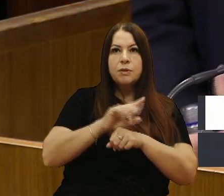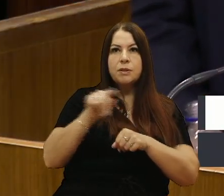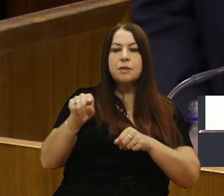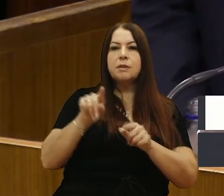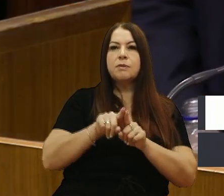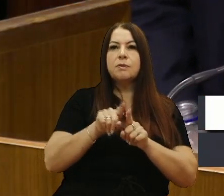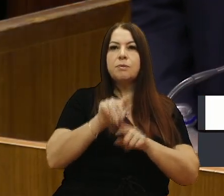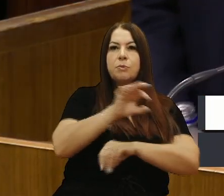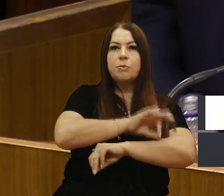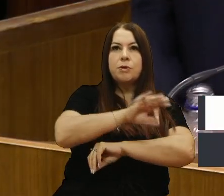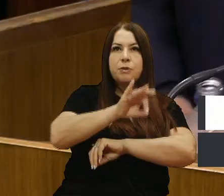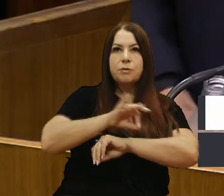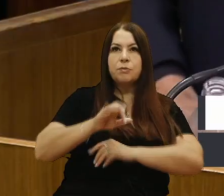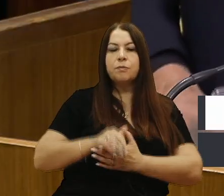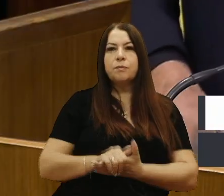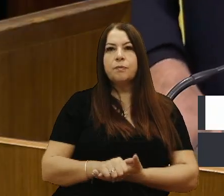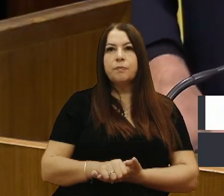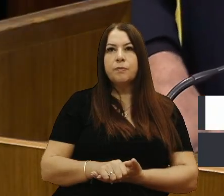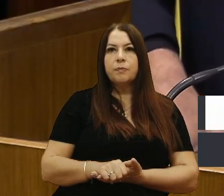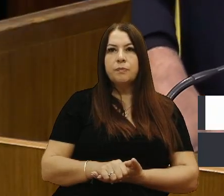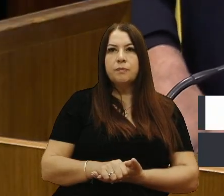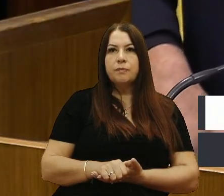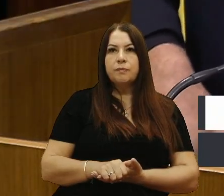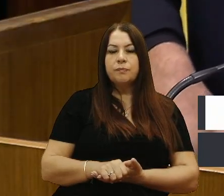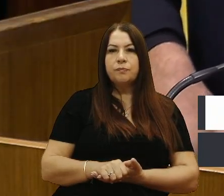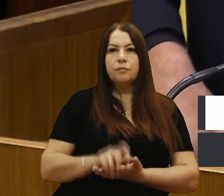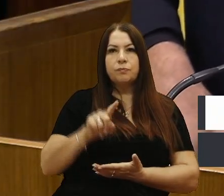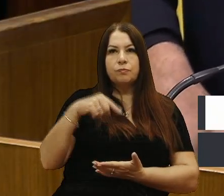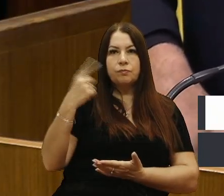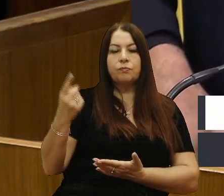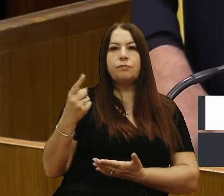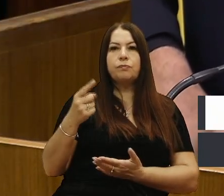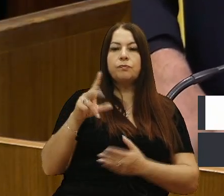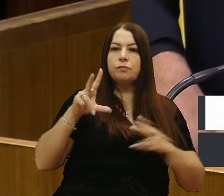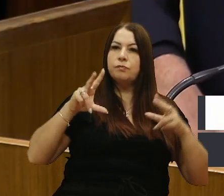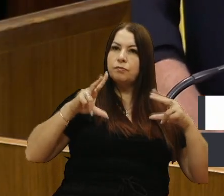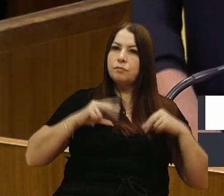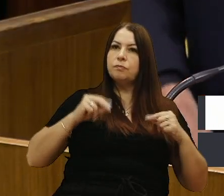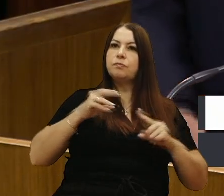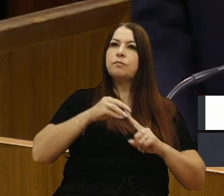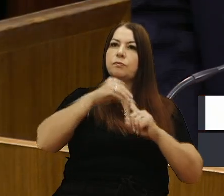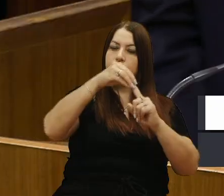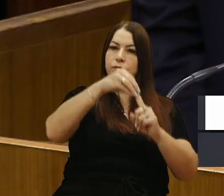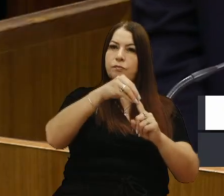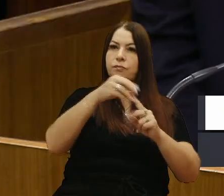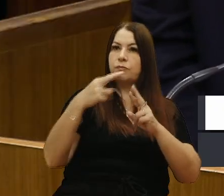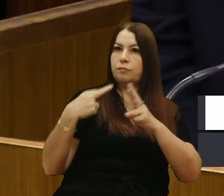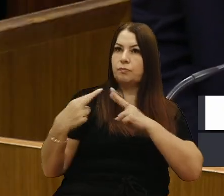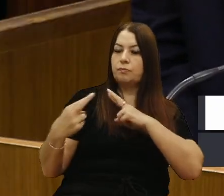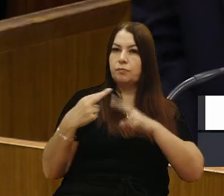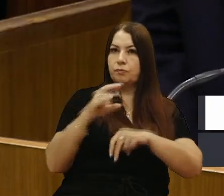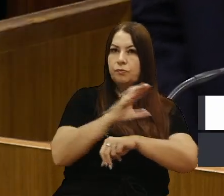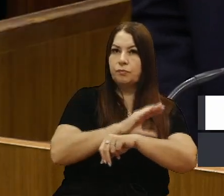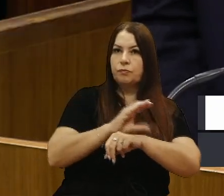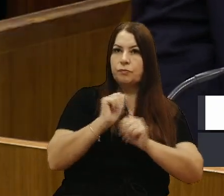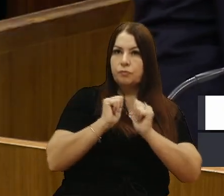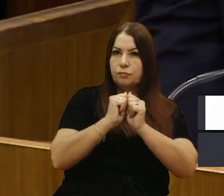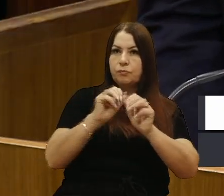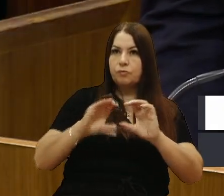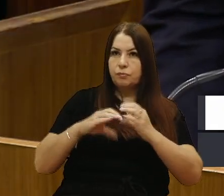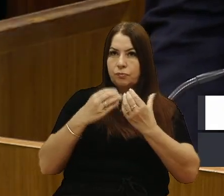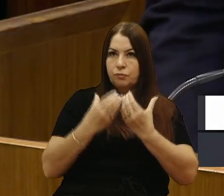para a arquitetura e urbanismo. Outro aspecto que merece destaque é a relação do curso com a